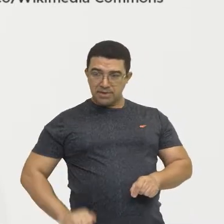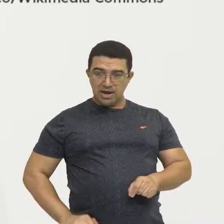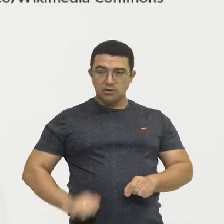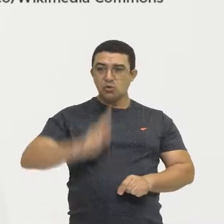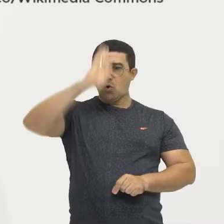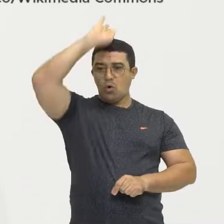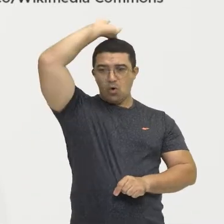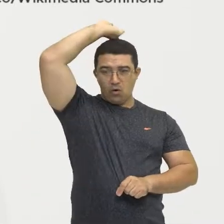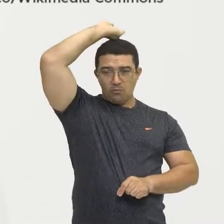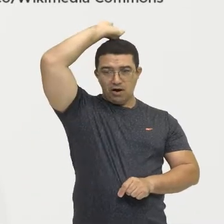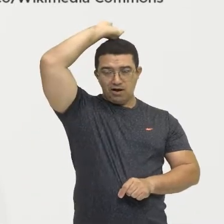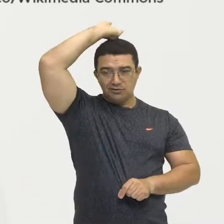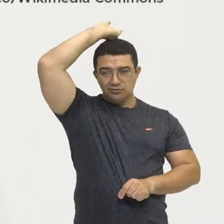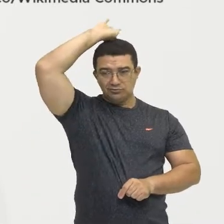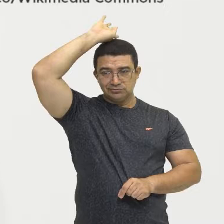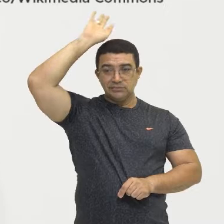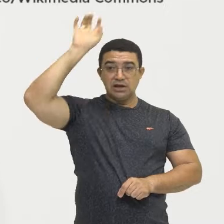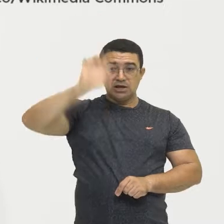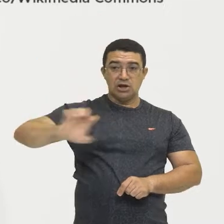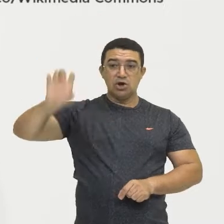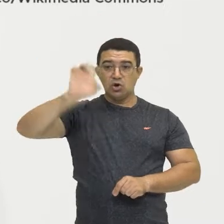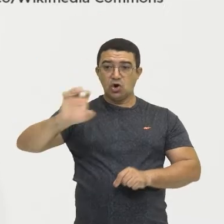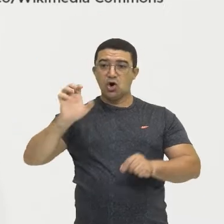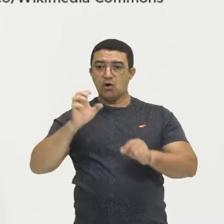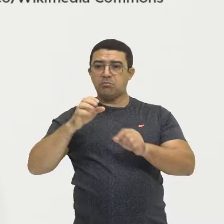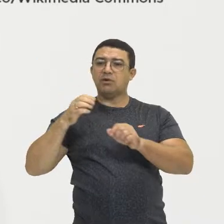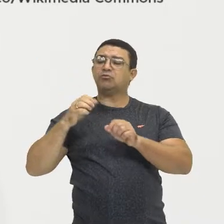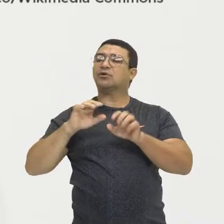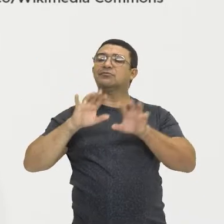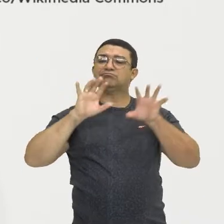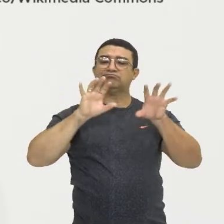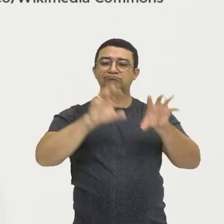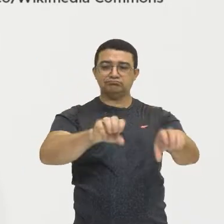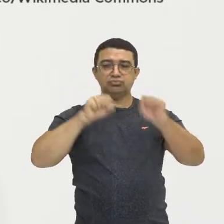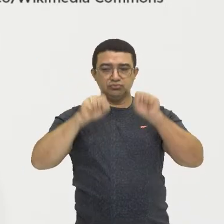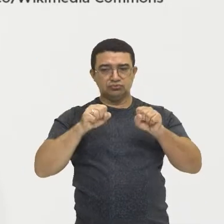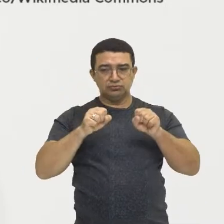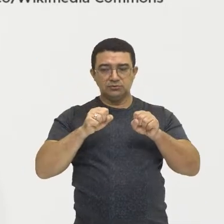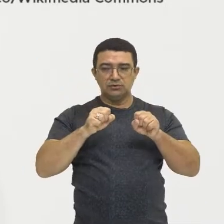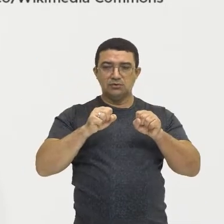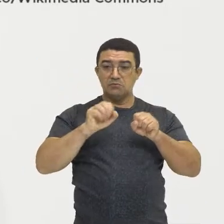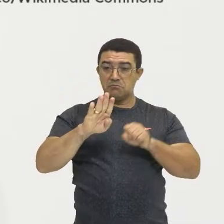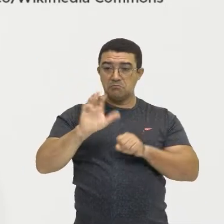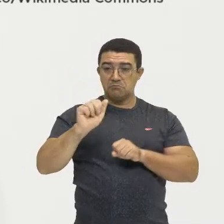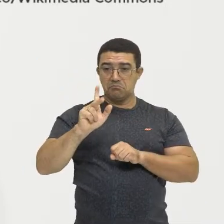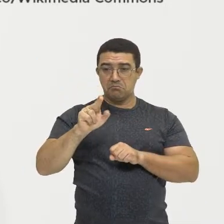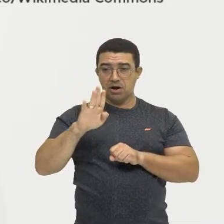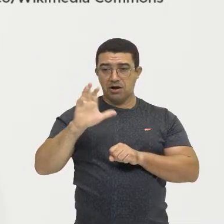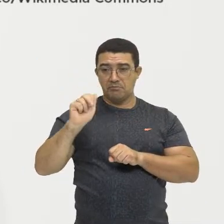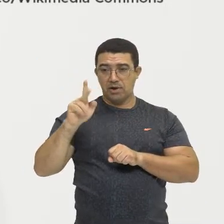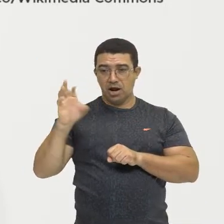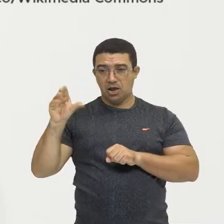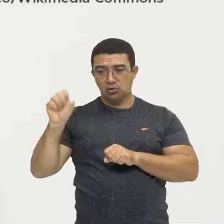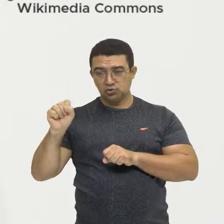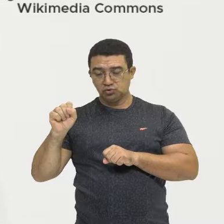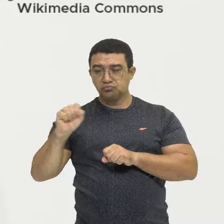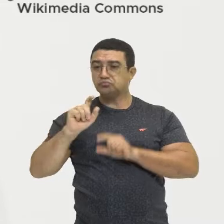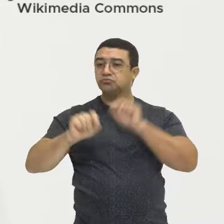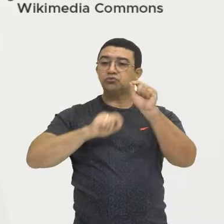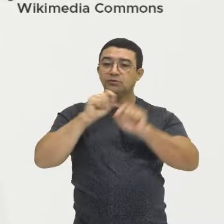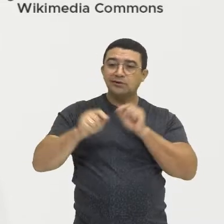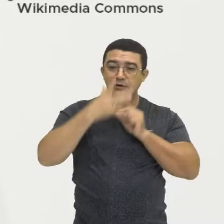assolada, foi invadida, não é? Pelos bárbaros, pelos turcos otomanos. Isso fez com que